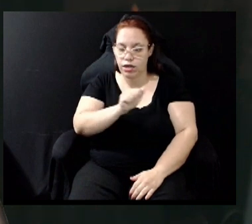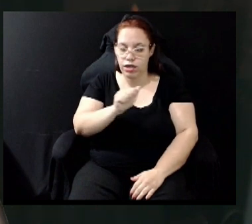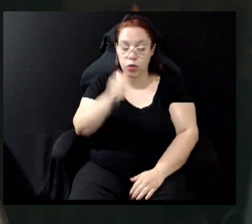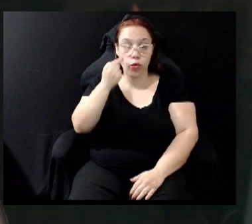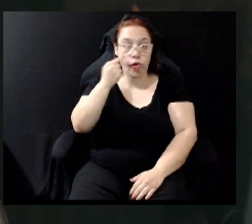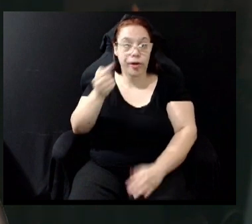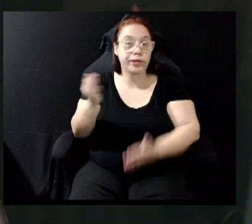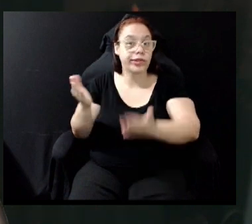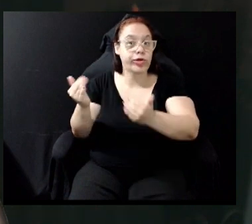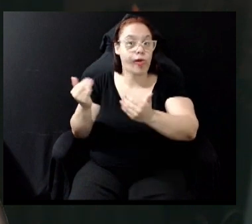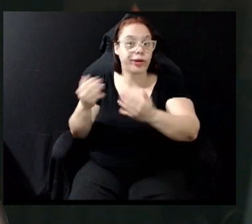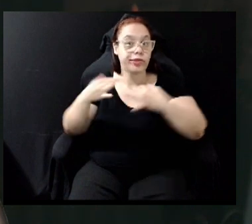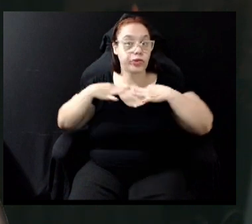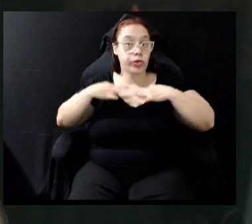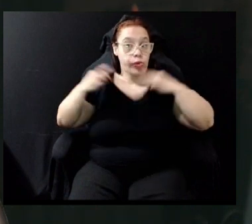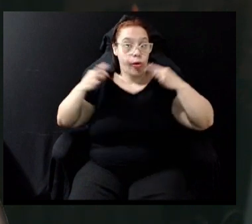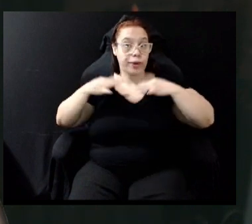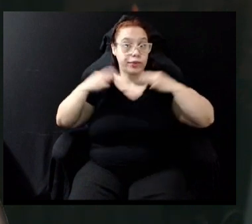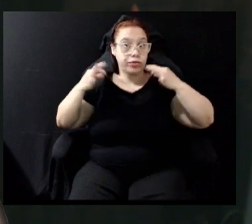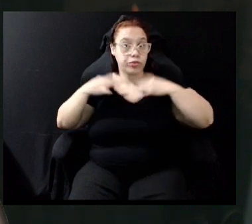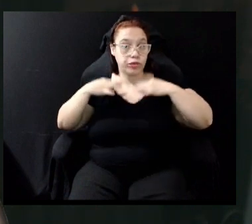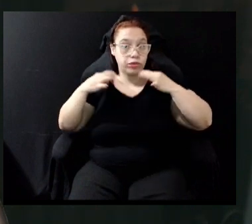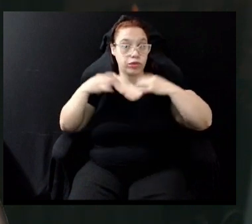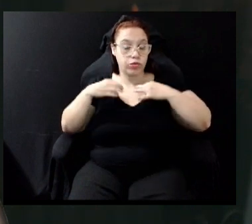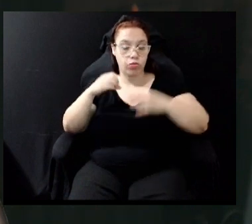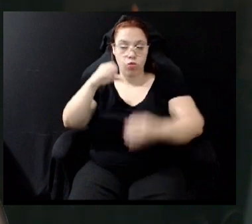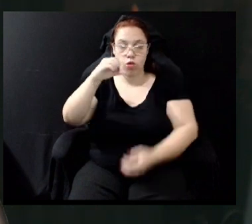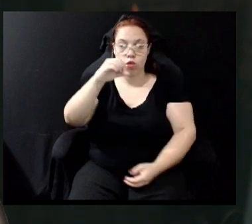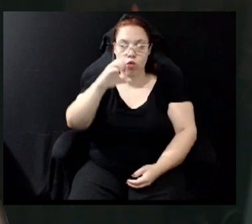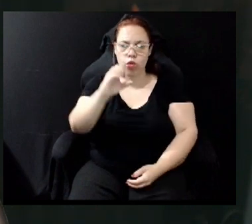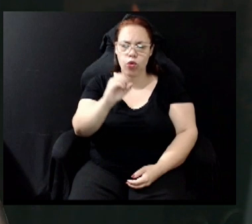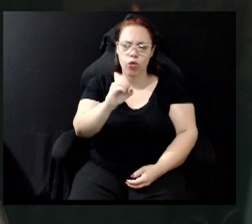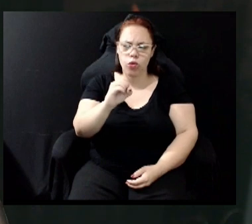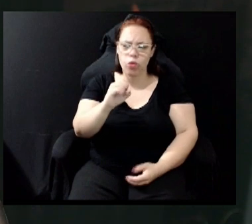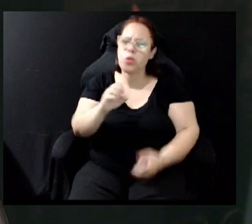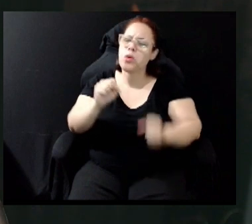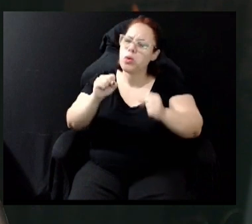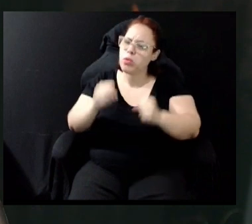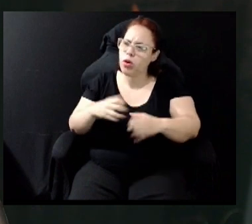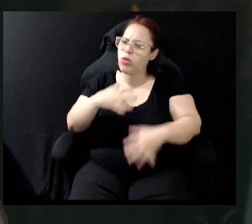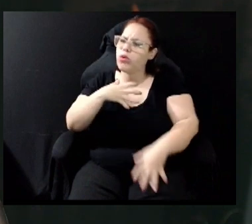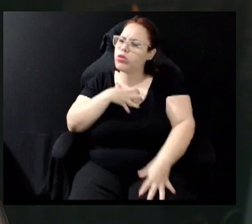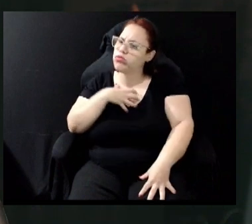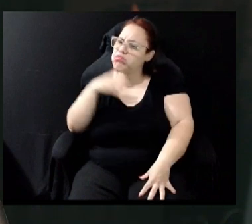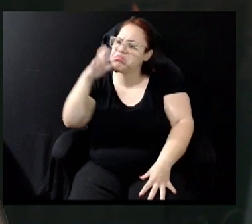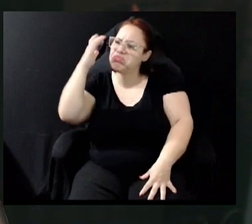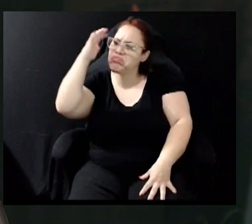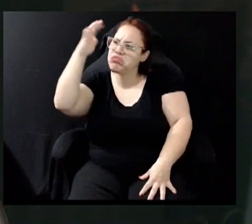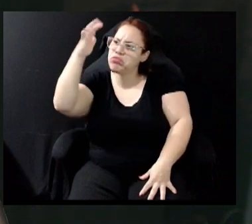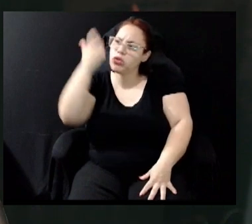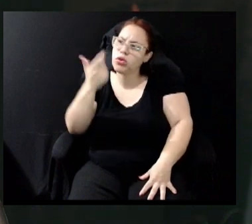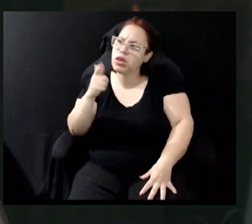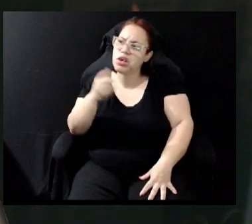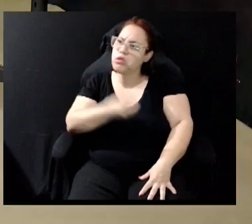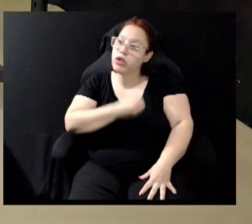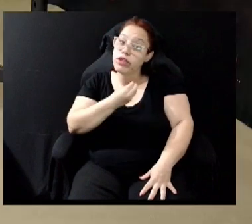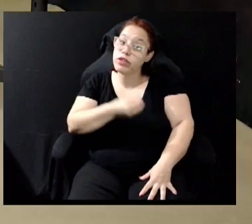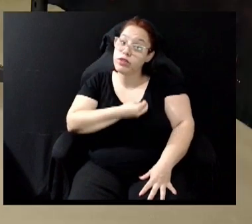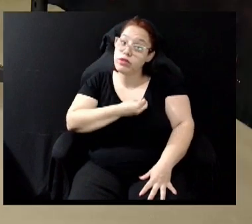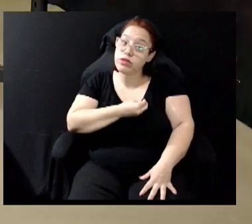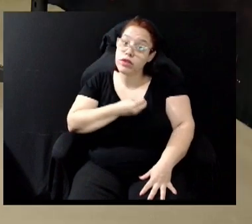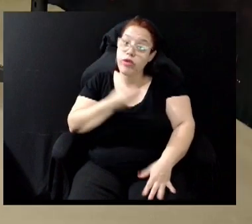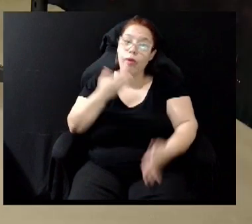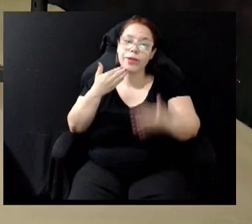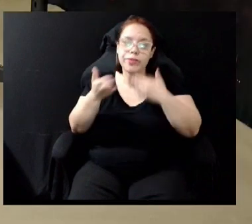se vestindo como nos anos 90, eles podem sentir nostalgia do que não viveram? É o que nós havíamos conversado,